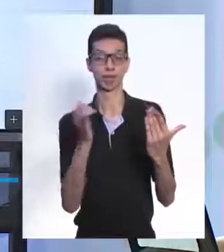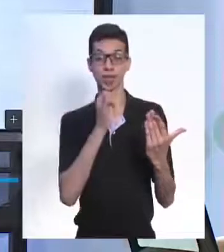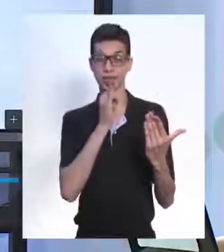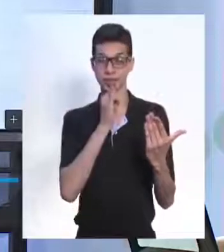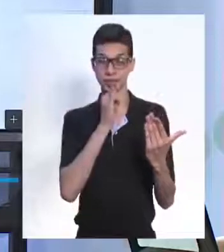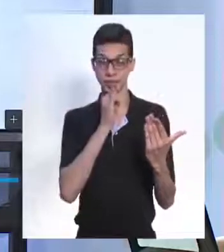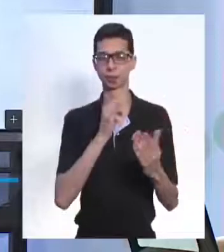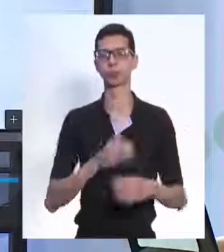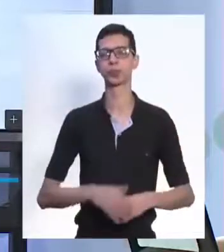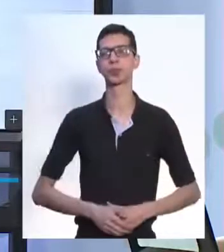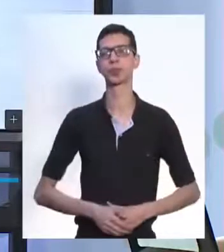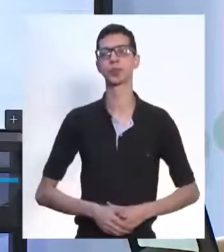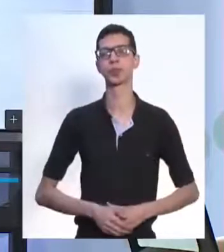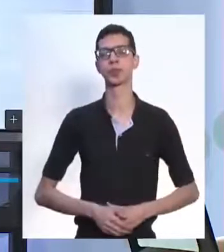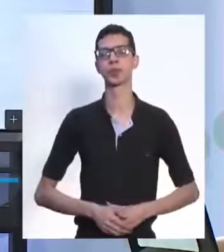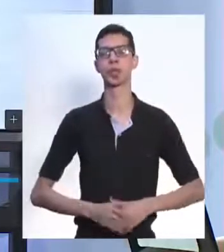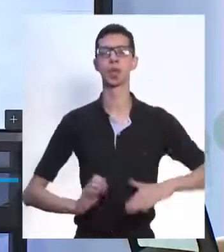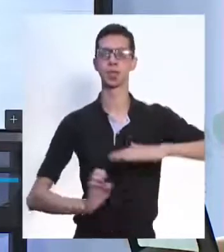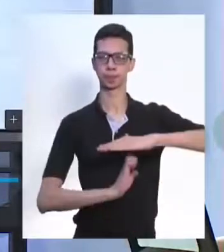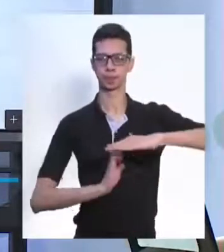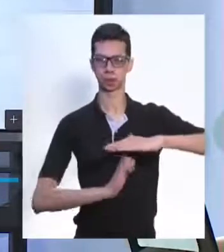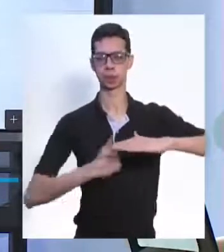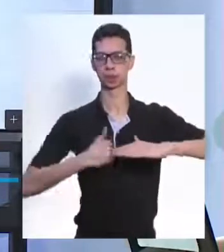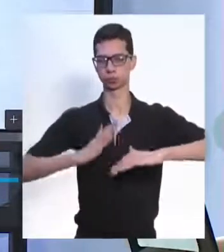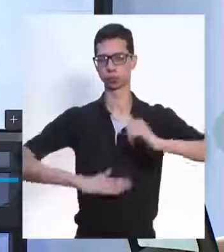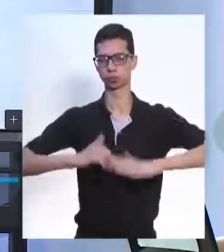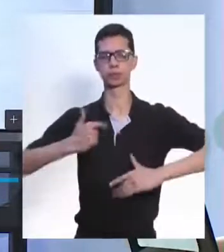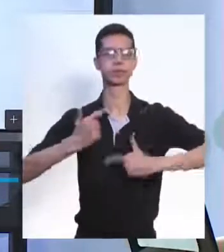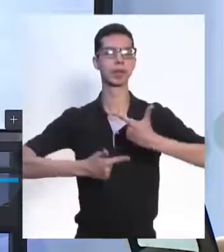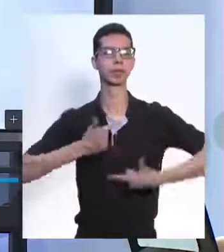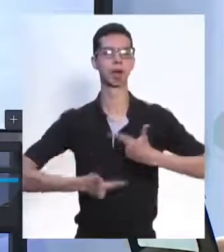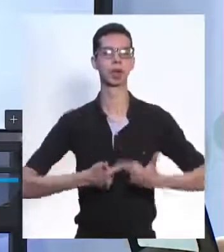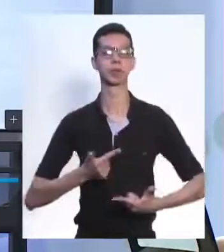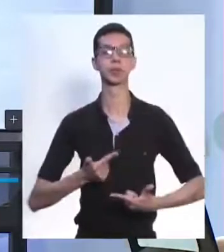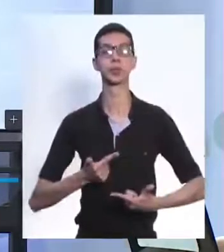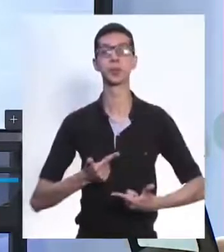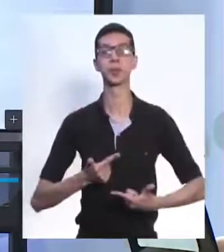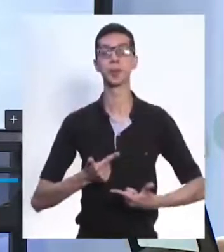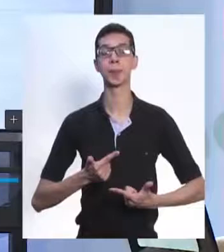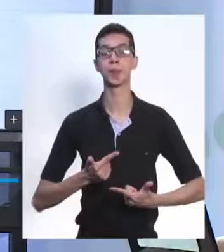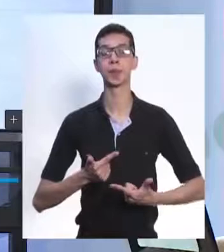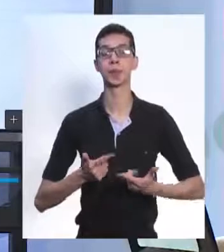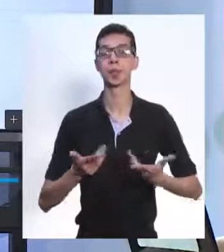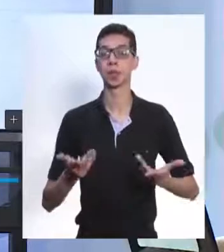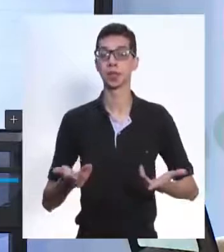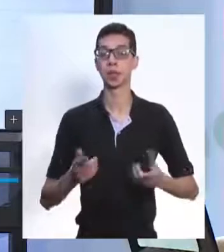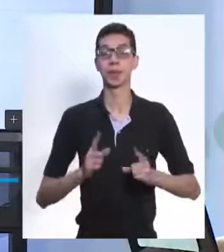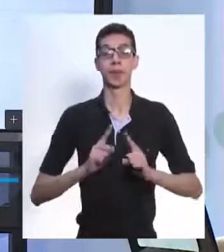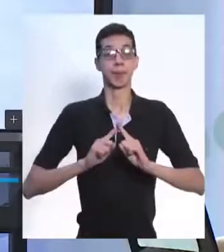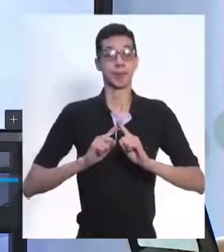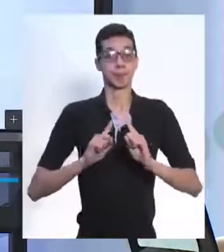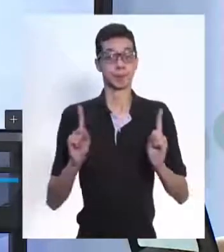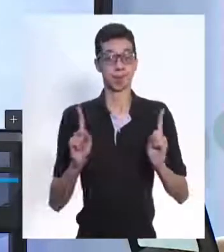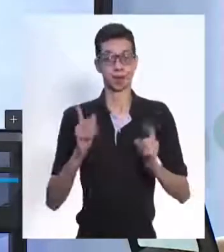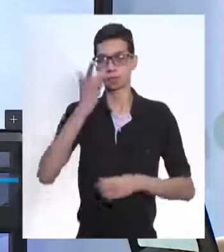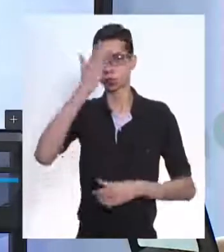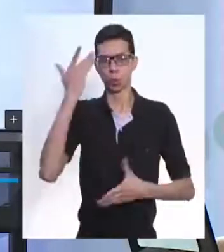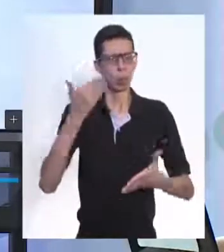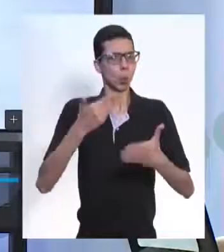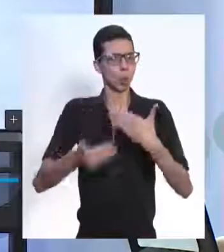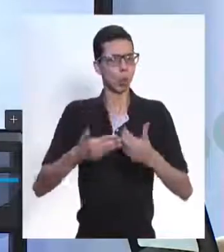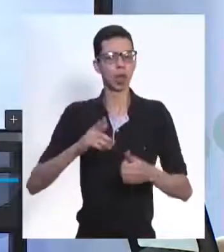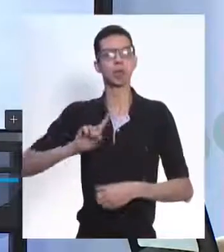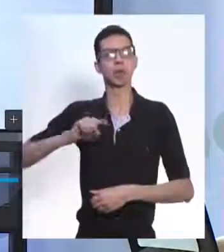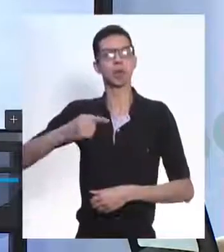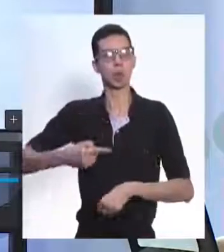então trabalho numa empresa, claro, eu vou dar a resposta para vocês, eu tenho essa relação, só que qualquer pessoa que venha depois